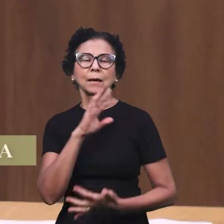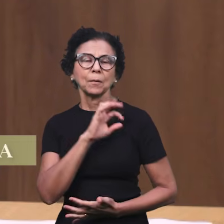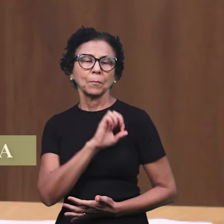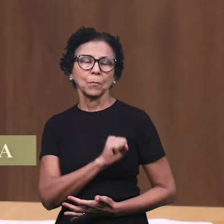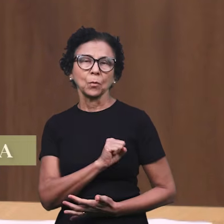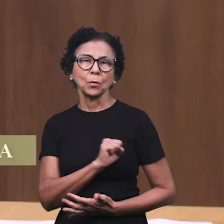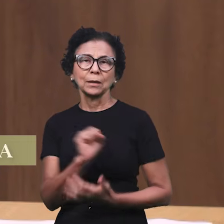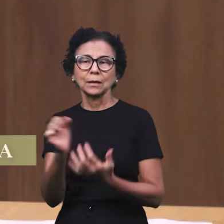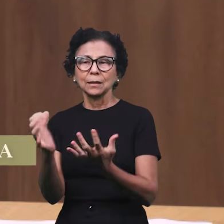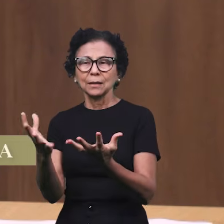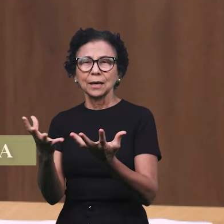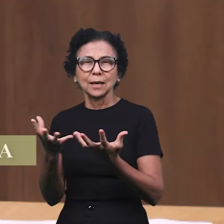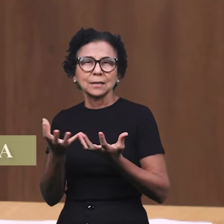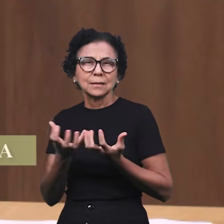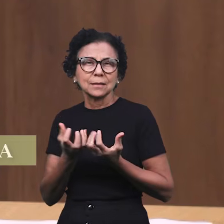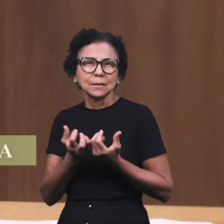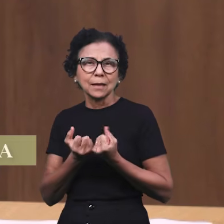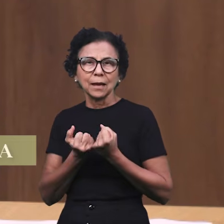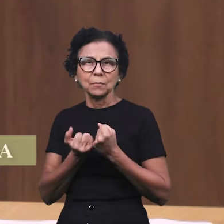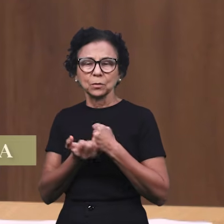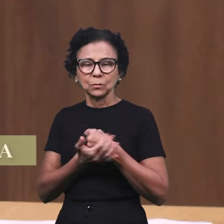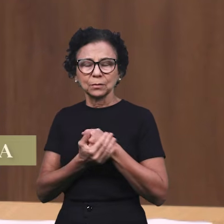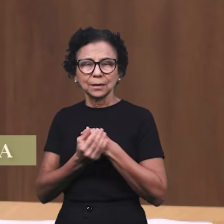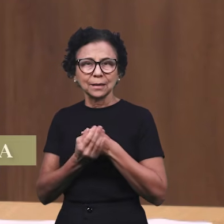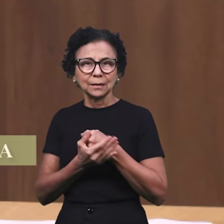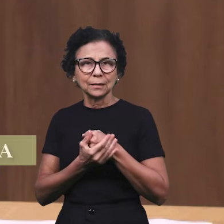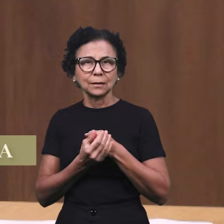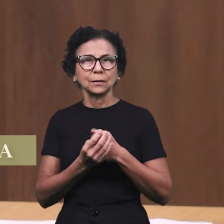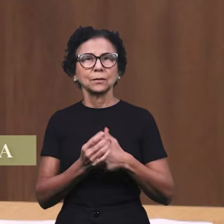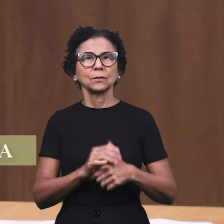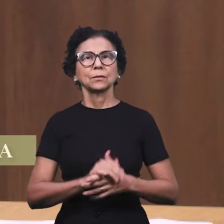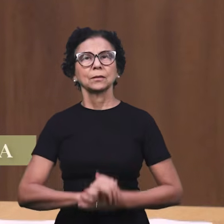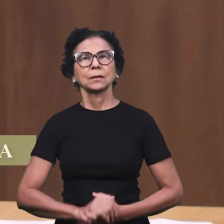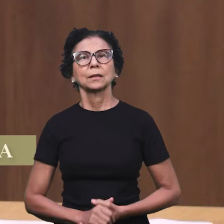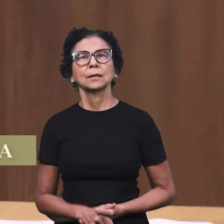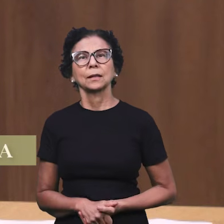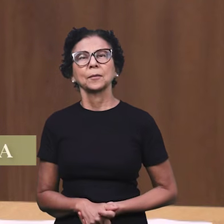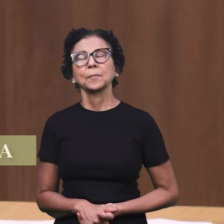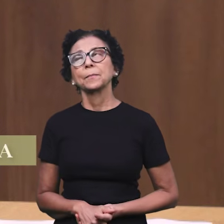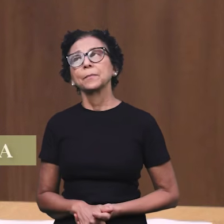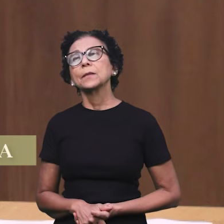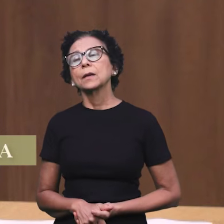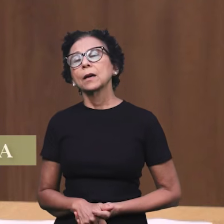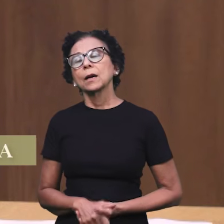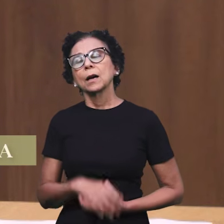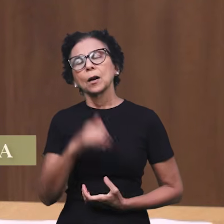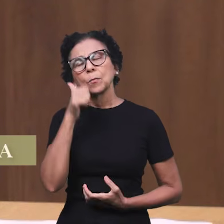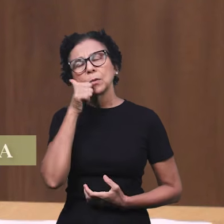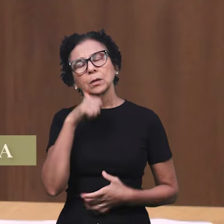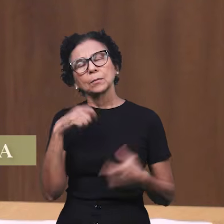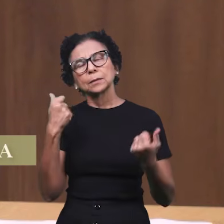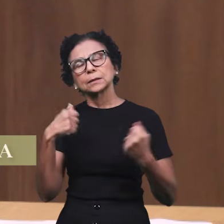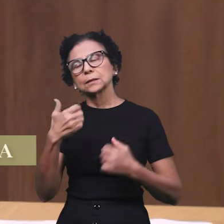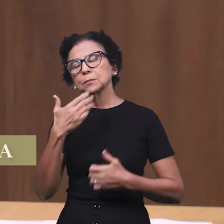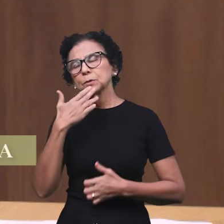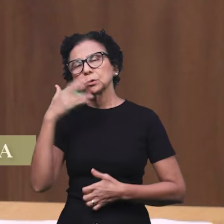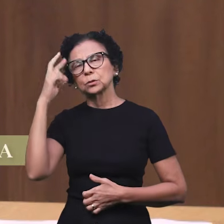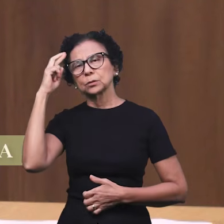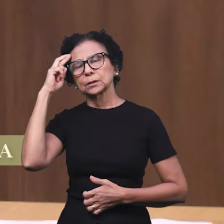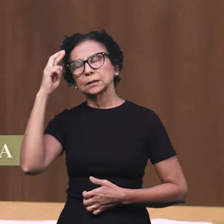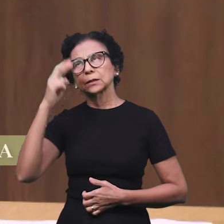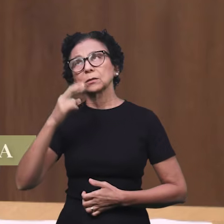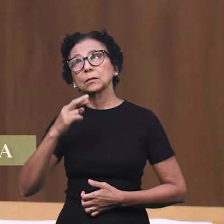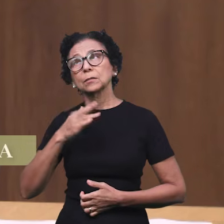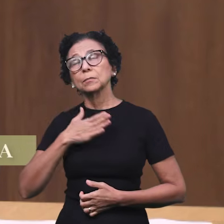vai buscar isso do Senhor sempre. Senhor, eu quero que meu lar seja acolhedor, que haja alegria